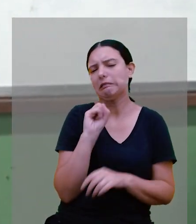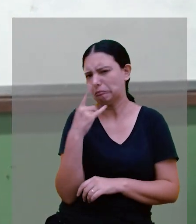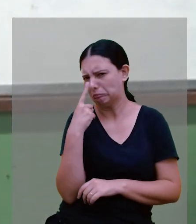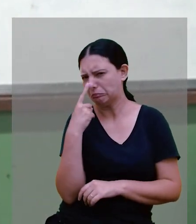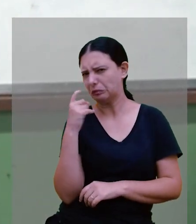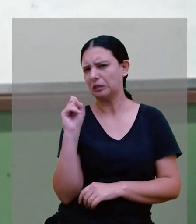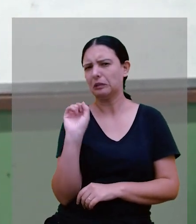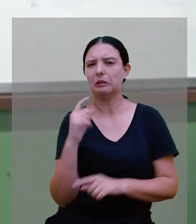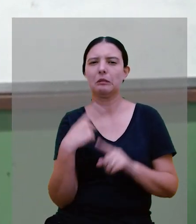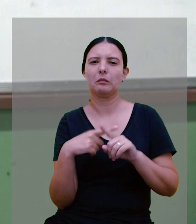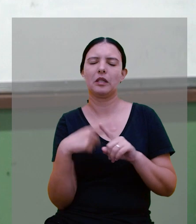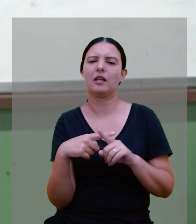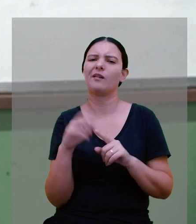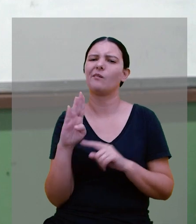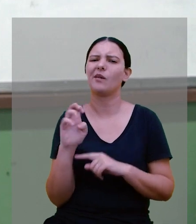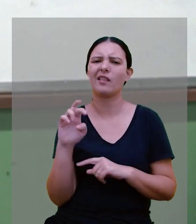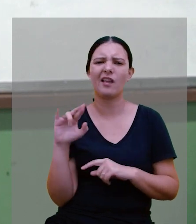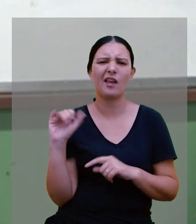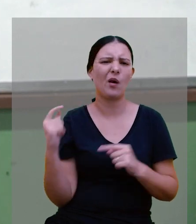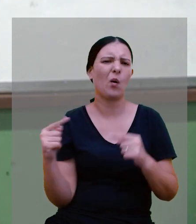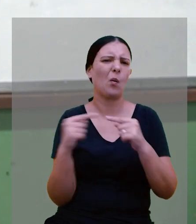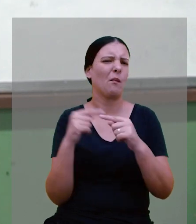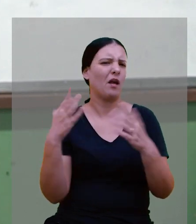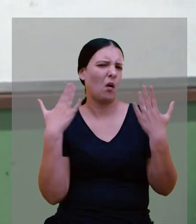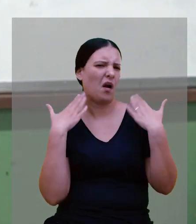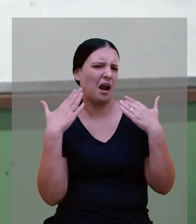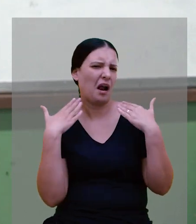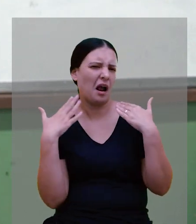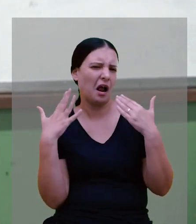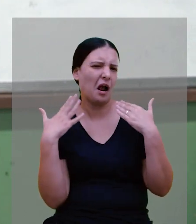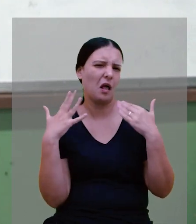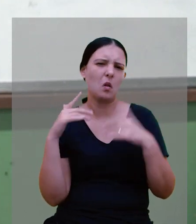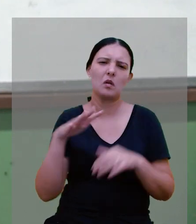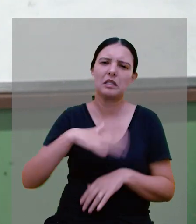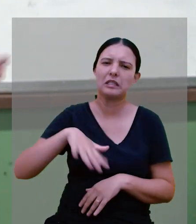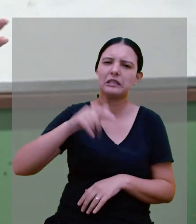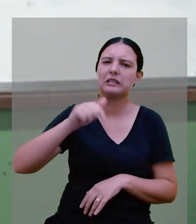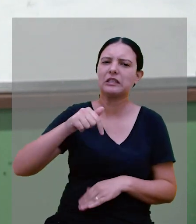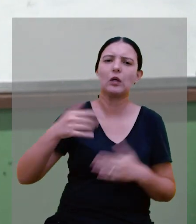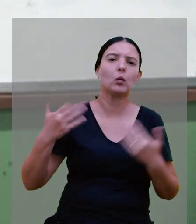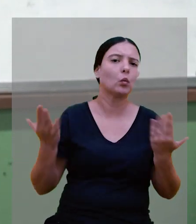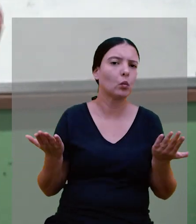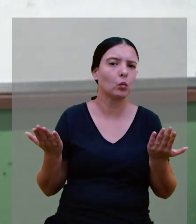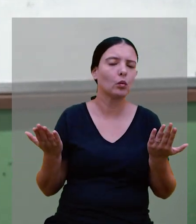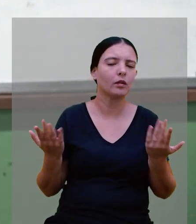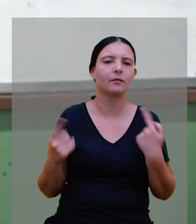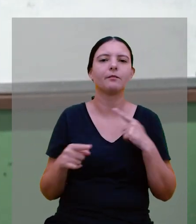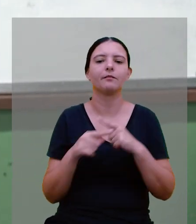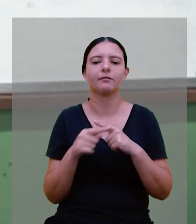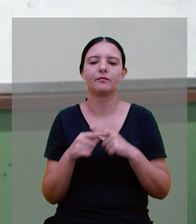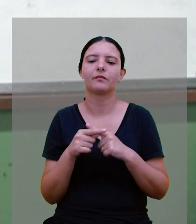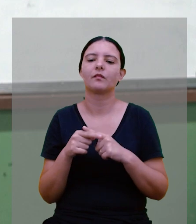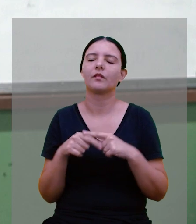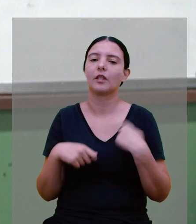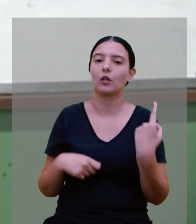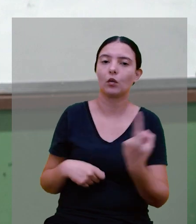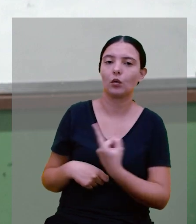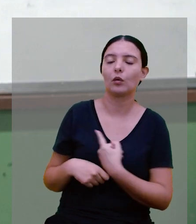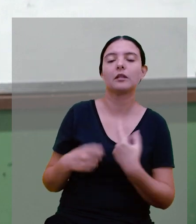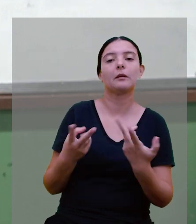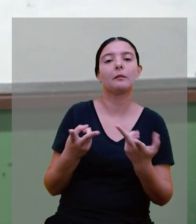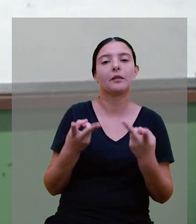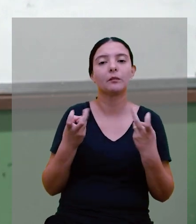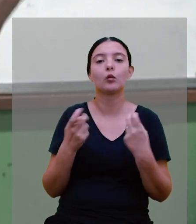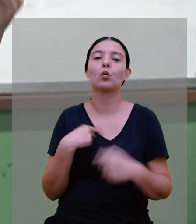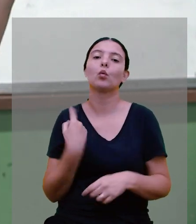pelo consumo de bateria tem a ver com o calor que eu estou sentindo nessa sala de aula? Leitura de mundo é a gente ver o que a